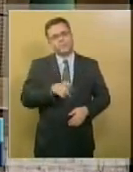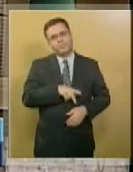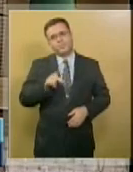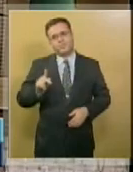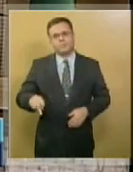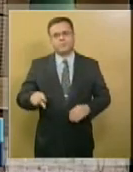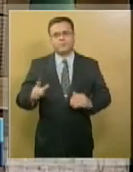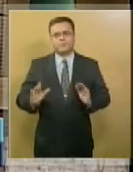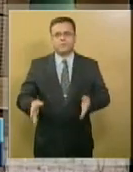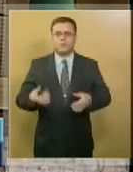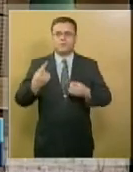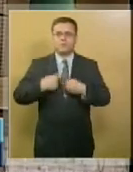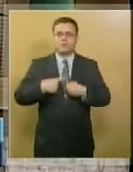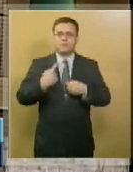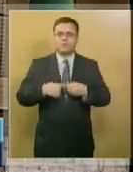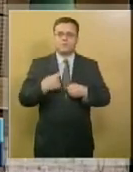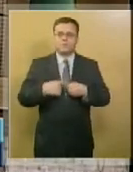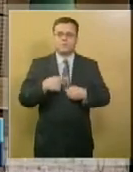professora